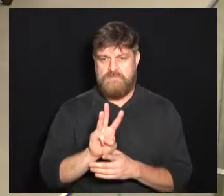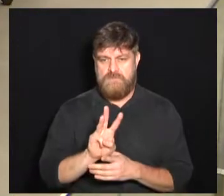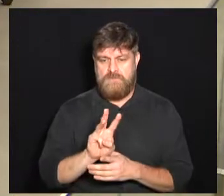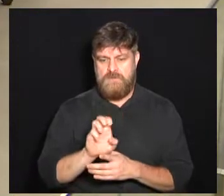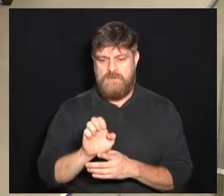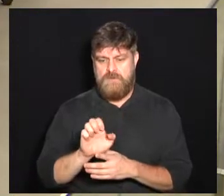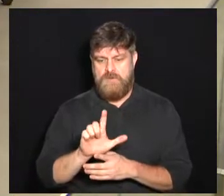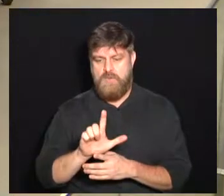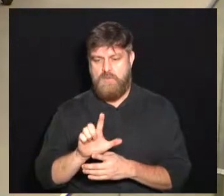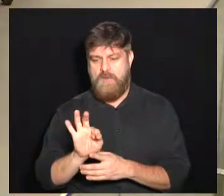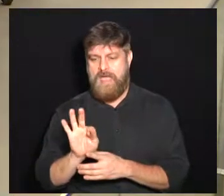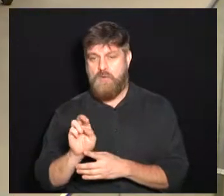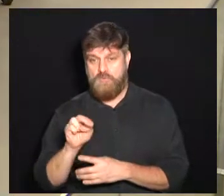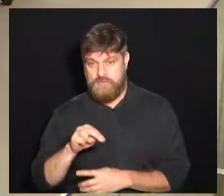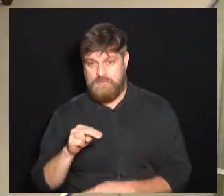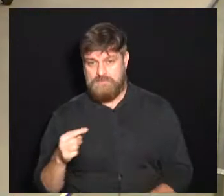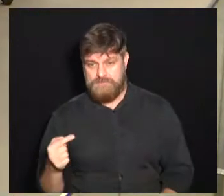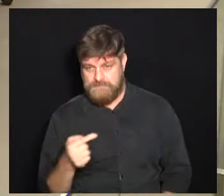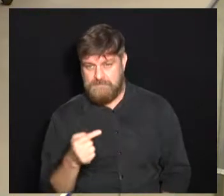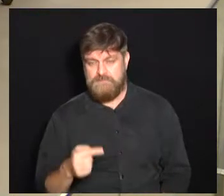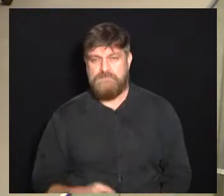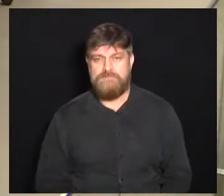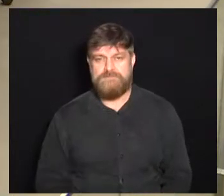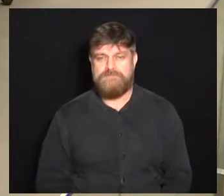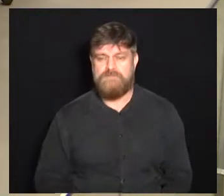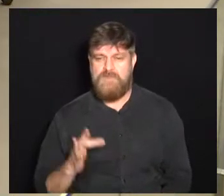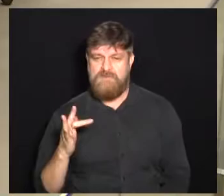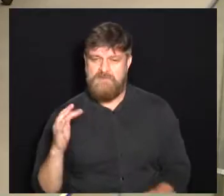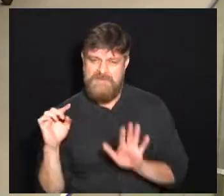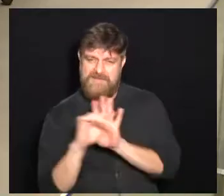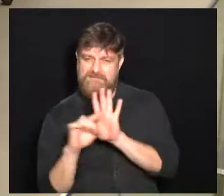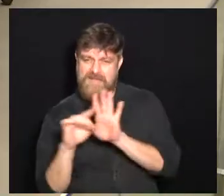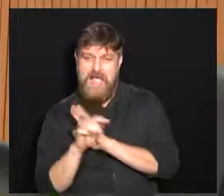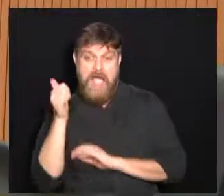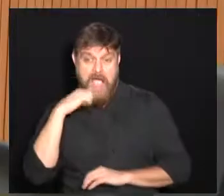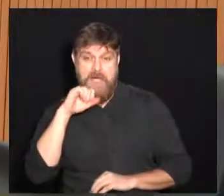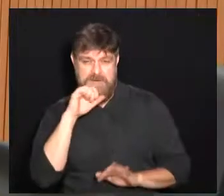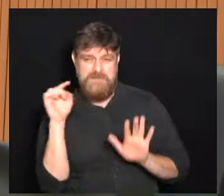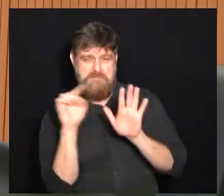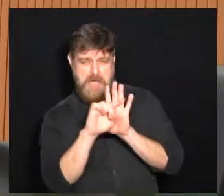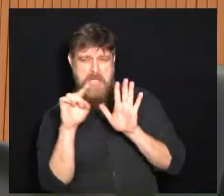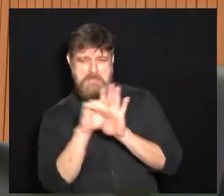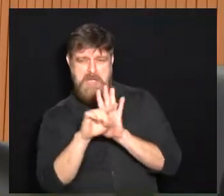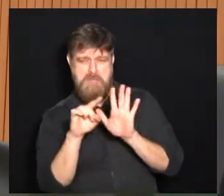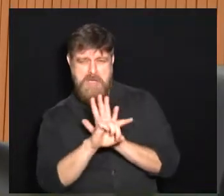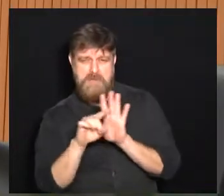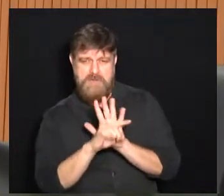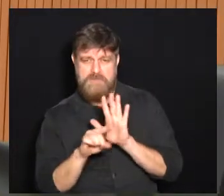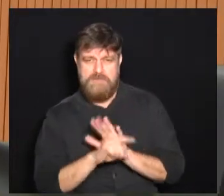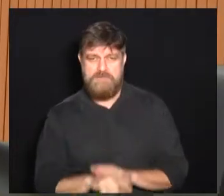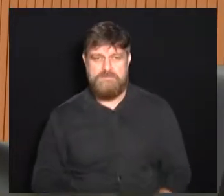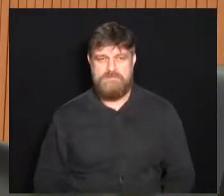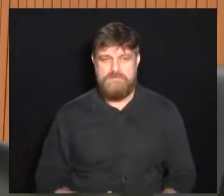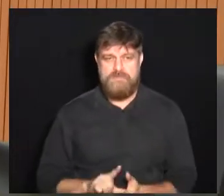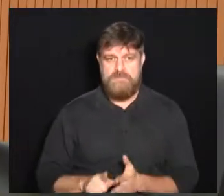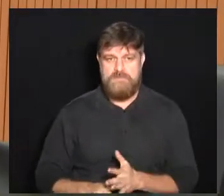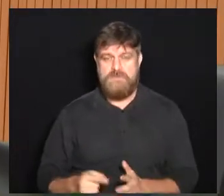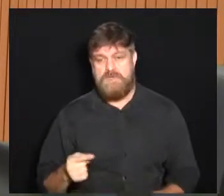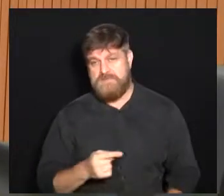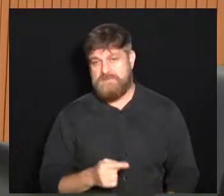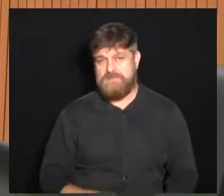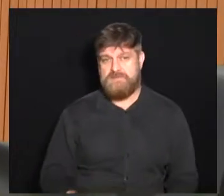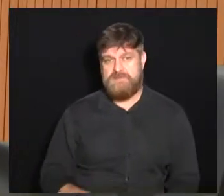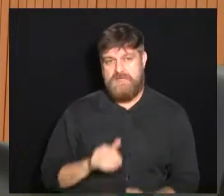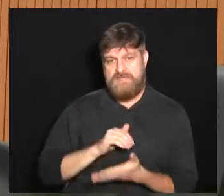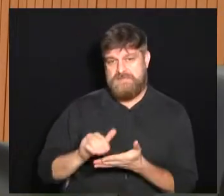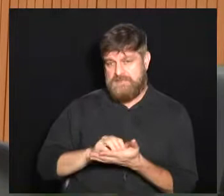depois eu vou já, porque a Fabiana fez vários questionamentos e legítimos, e o Elton também vai falar, eu já passo para a Solange